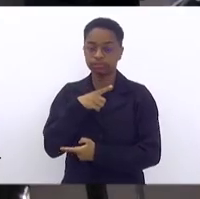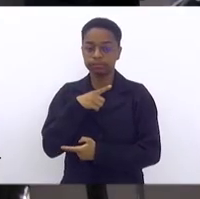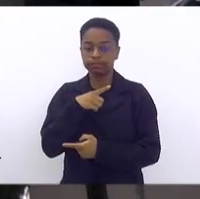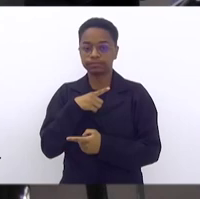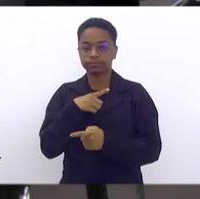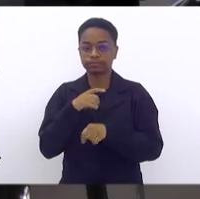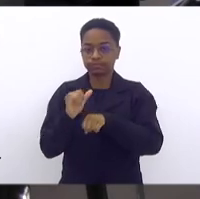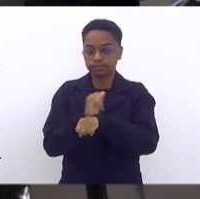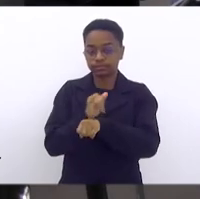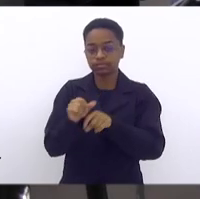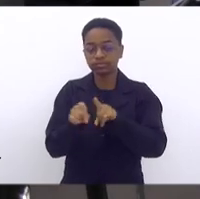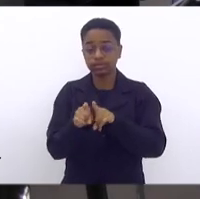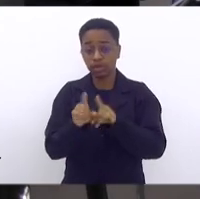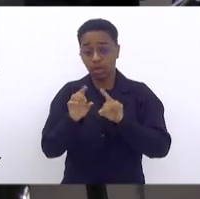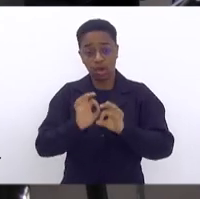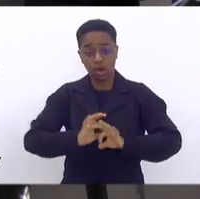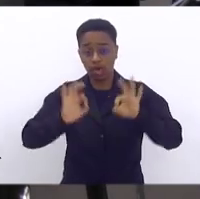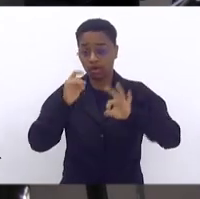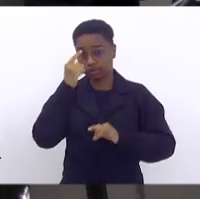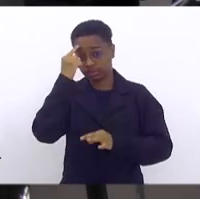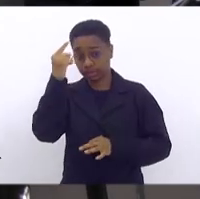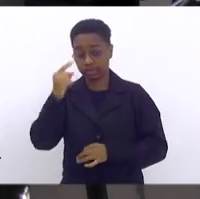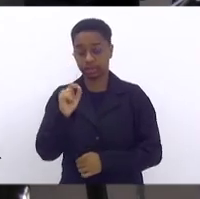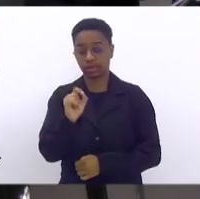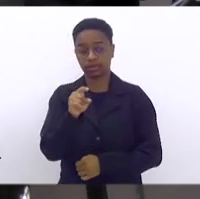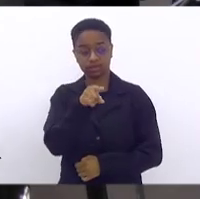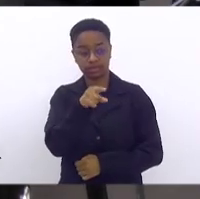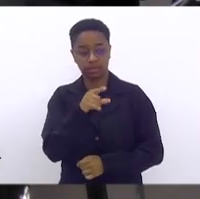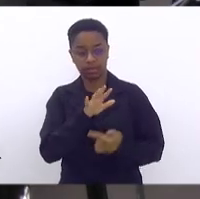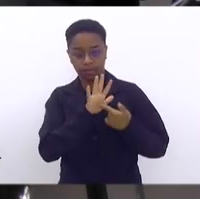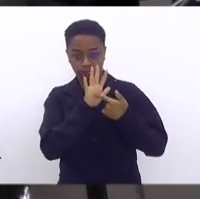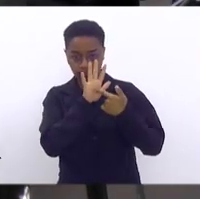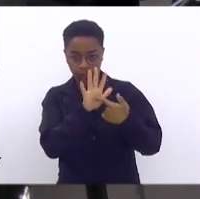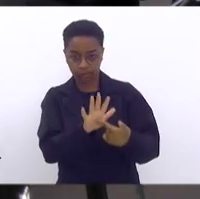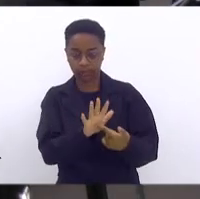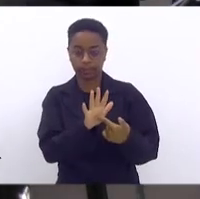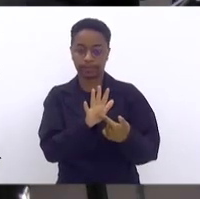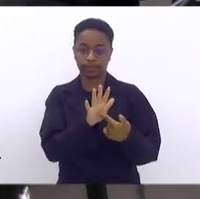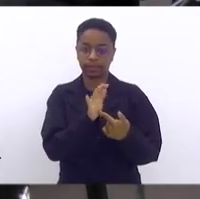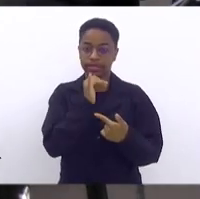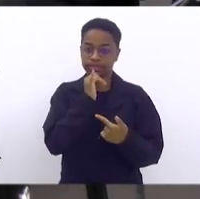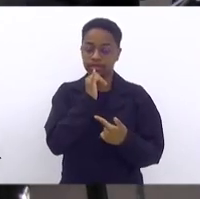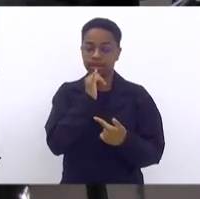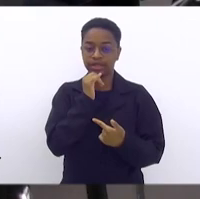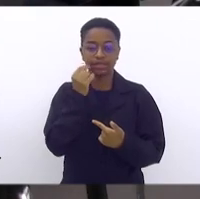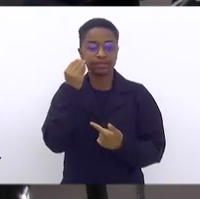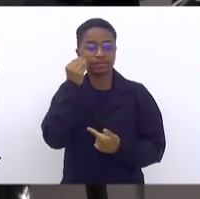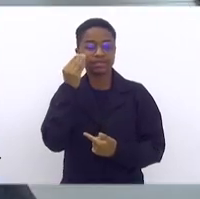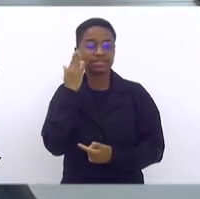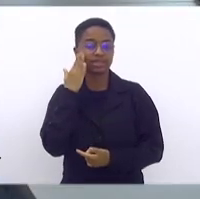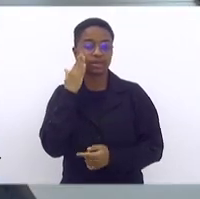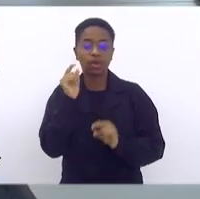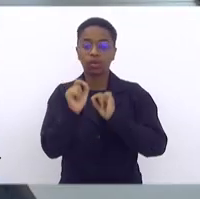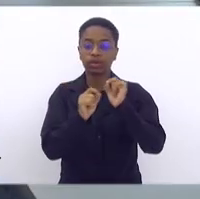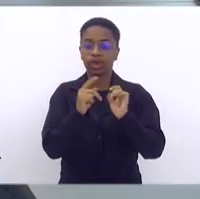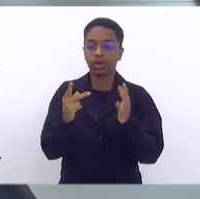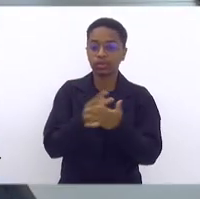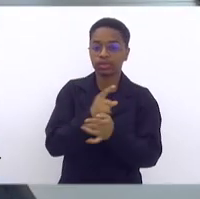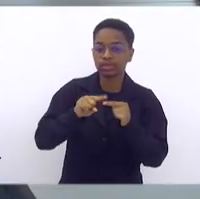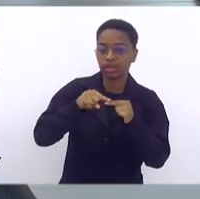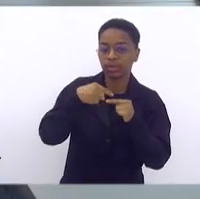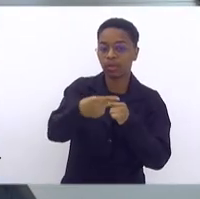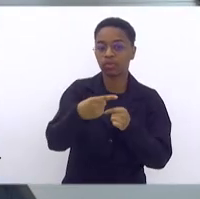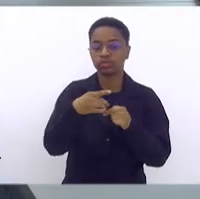inclusive seria uma ótima ideia essa análise que, né, que a senhora apontou em relação a ver os desdobramentos, se houve